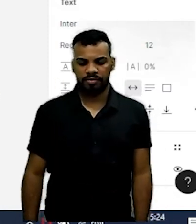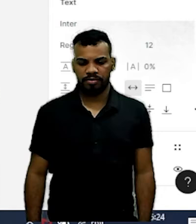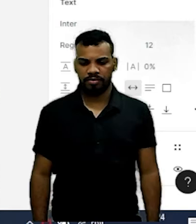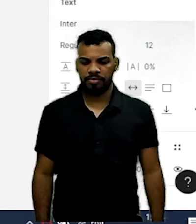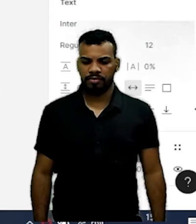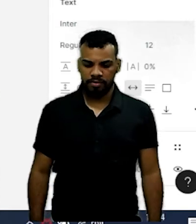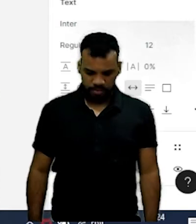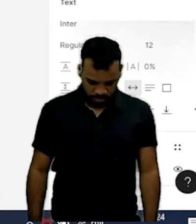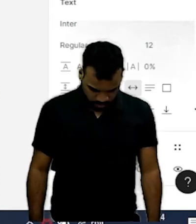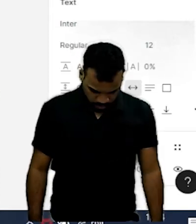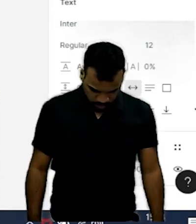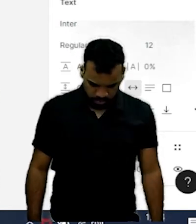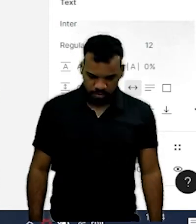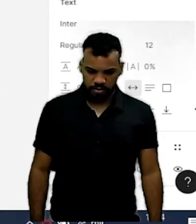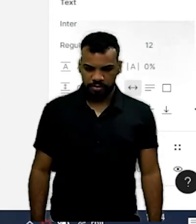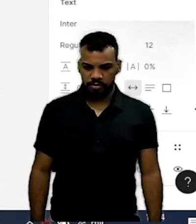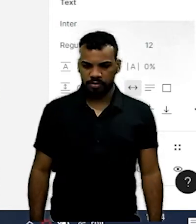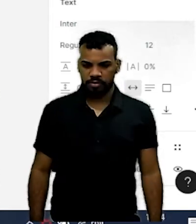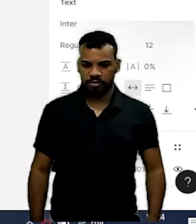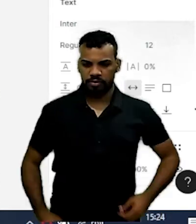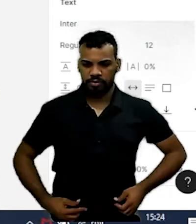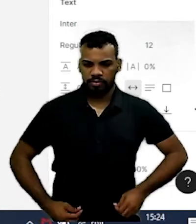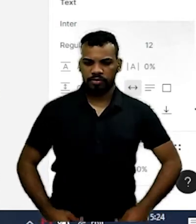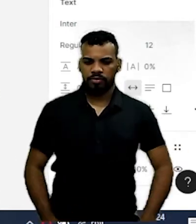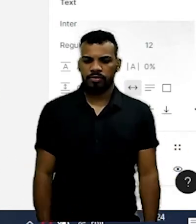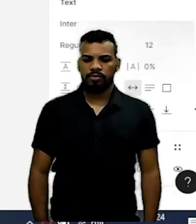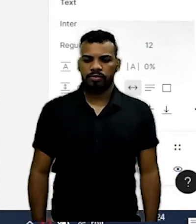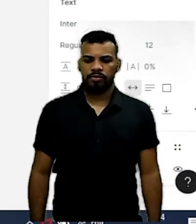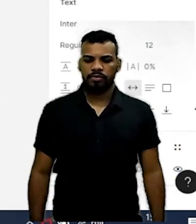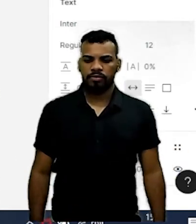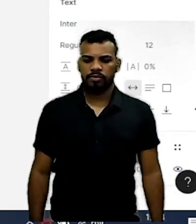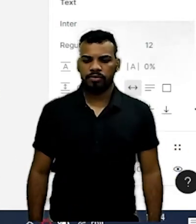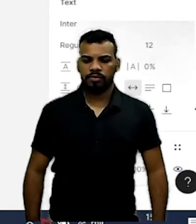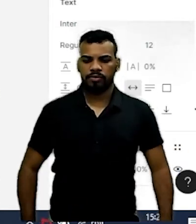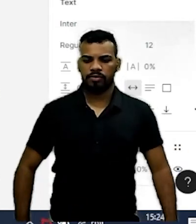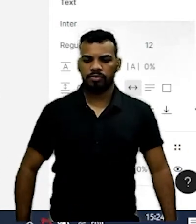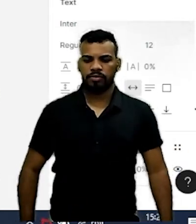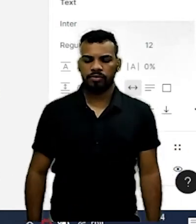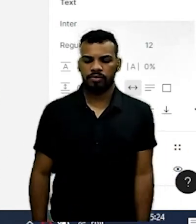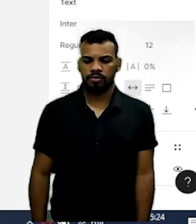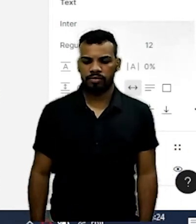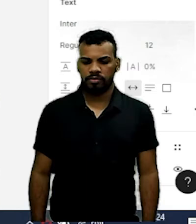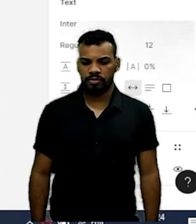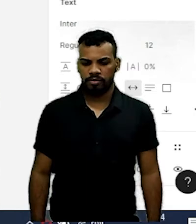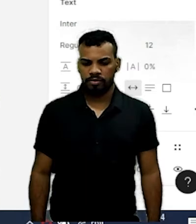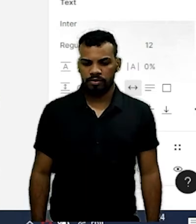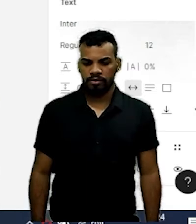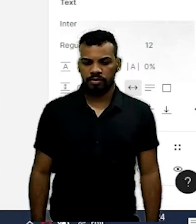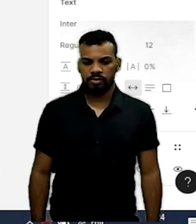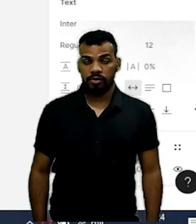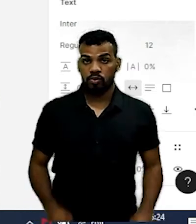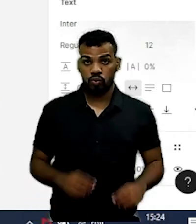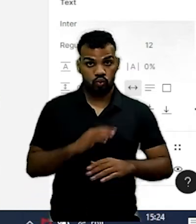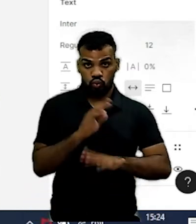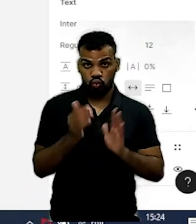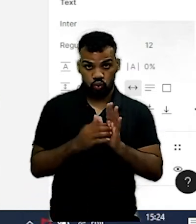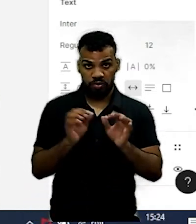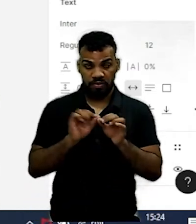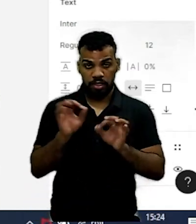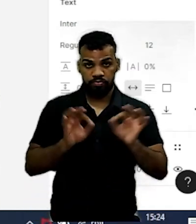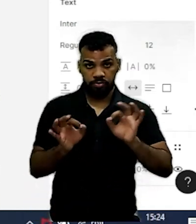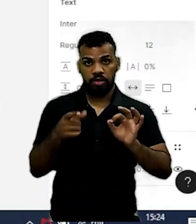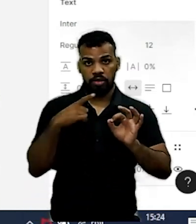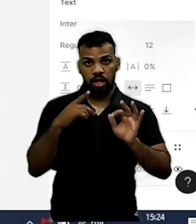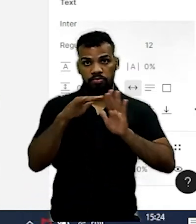Só digitar qualquer coisa, que já aparece. Perceba que tudo que eu criei aqui vai estar aparecendo nas minhas camadas.